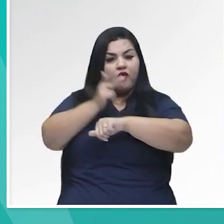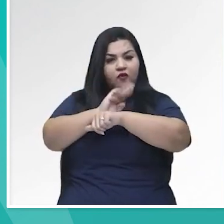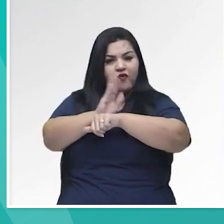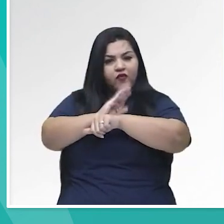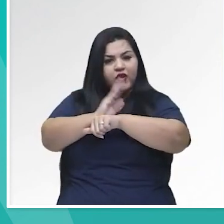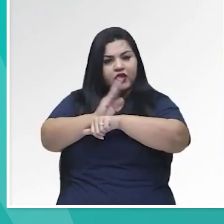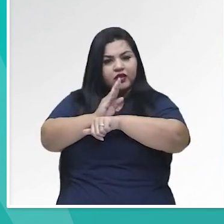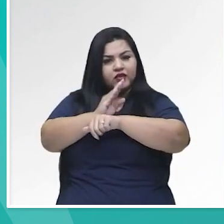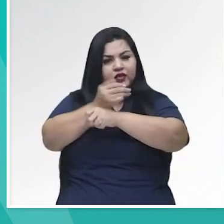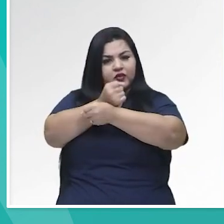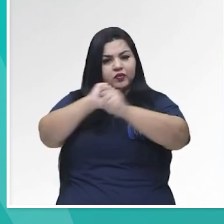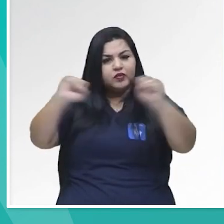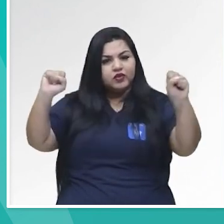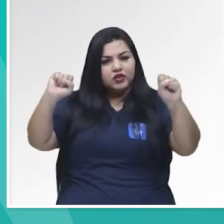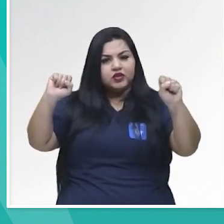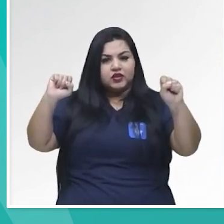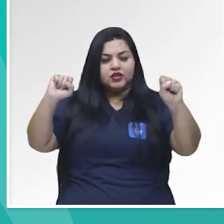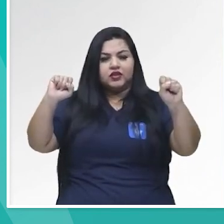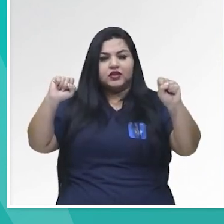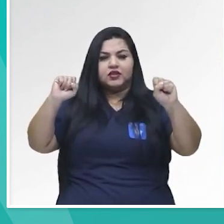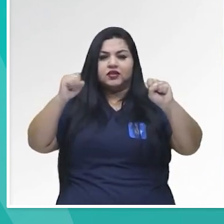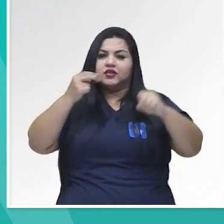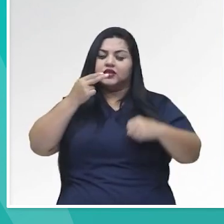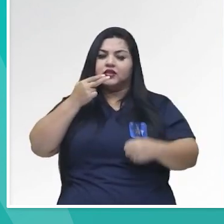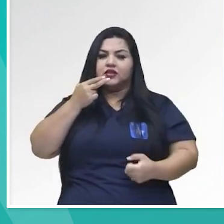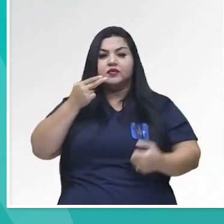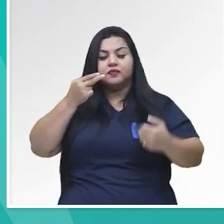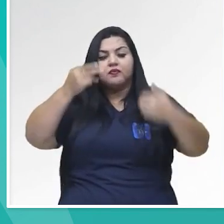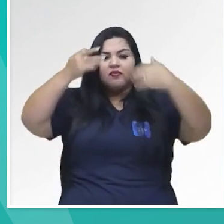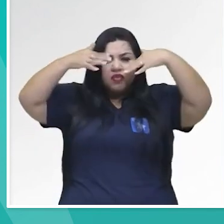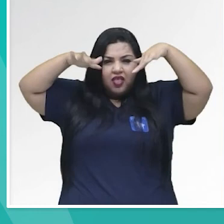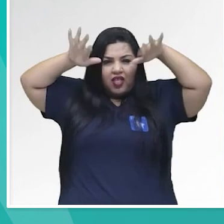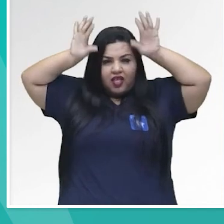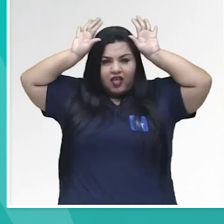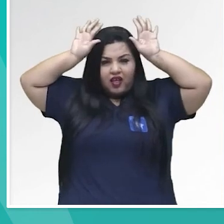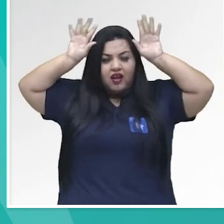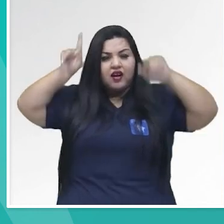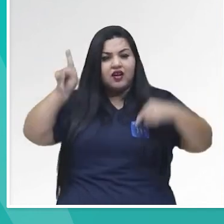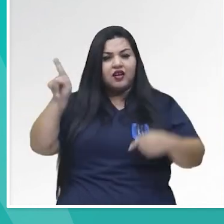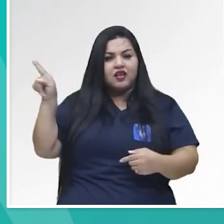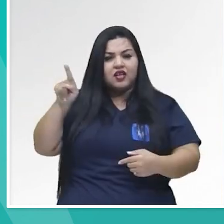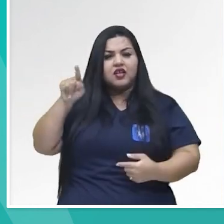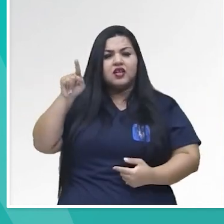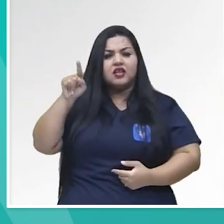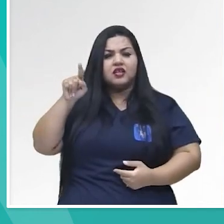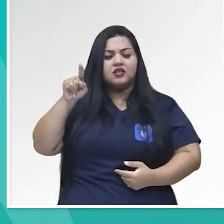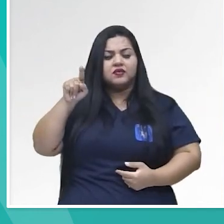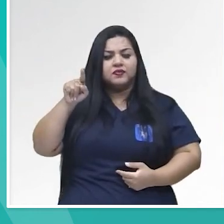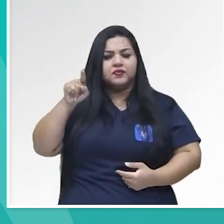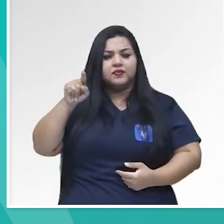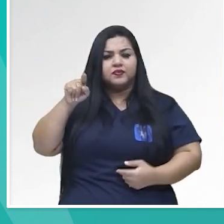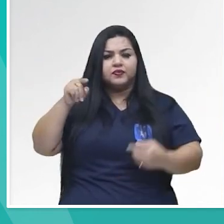quebrando paradigmas, né? É um vídeo do Ministério da